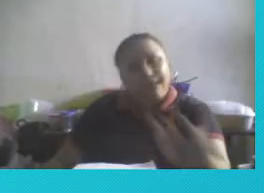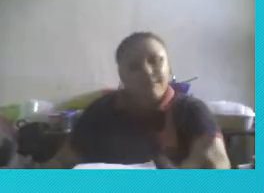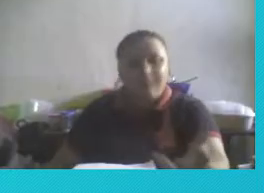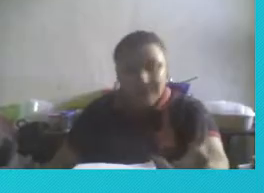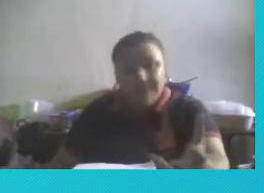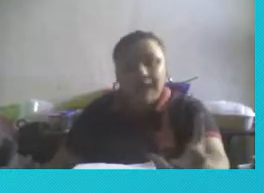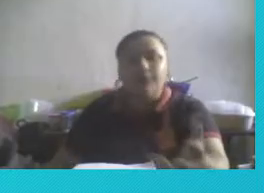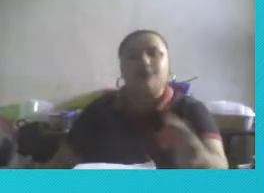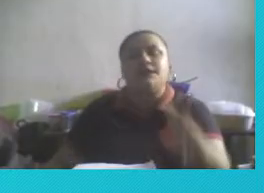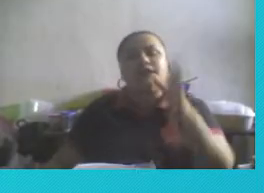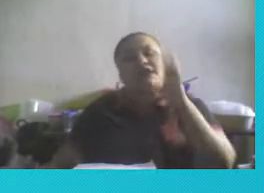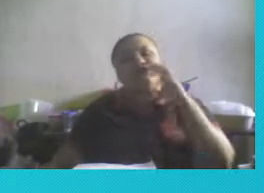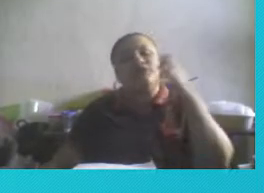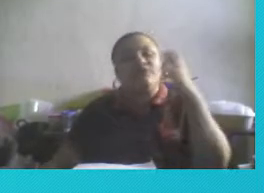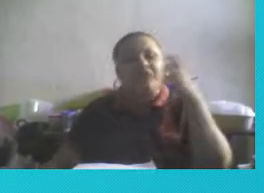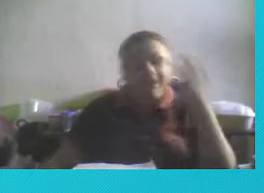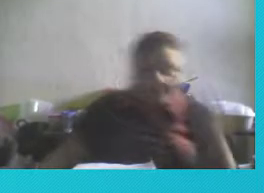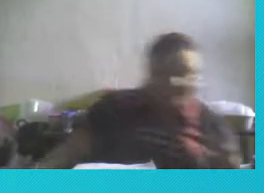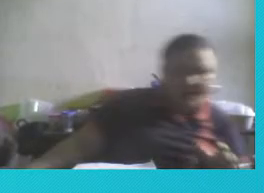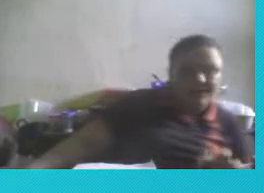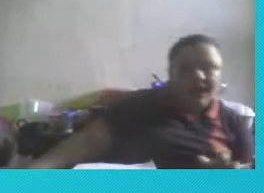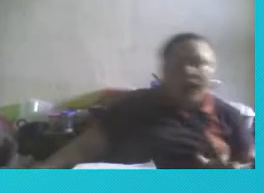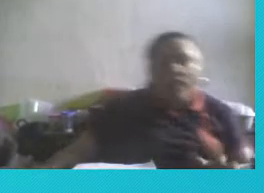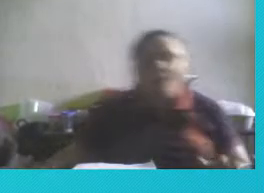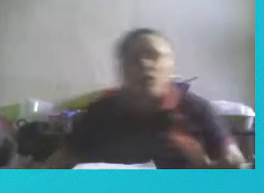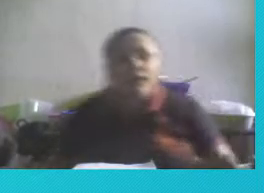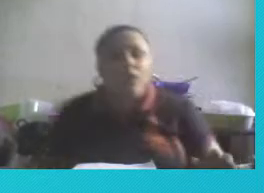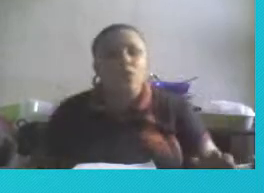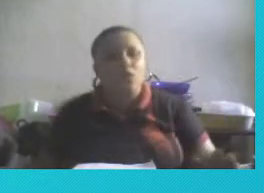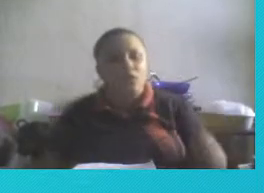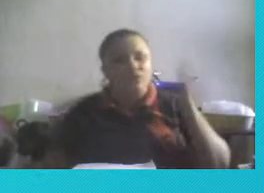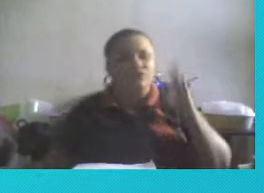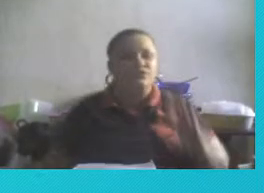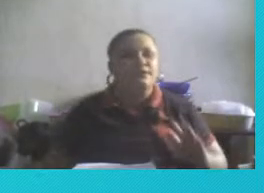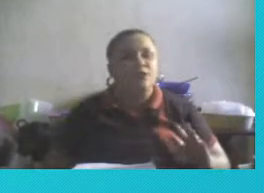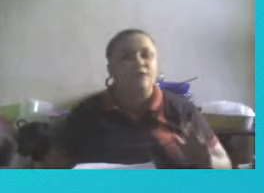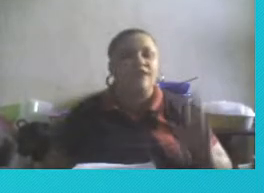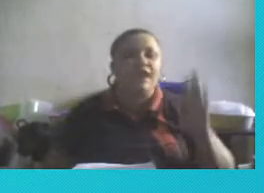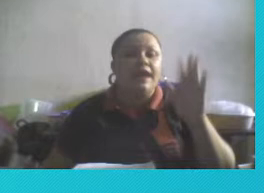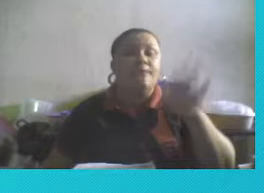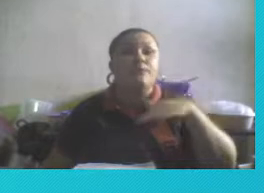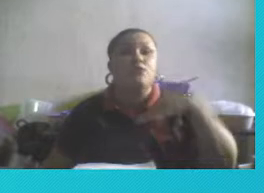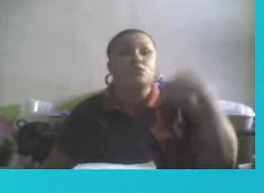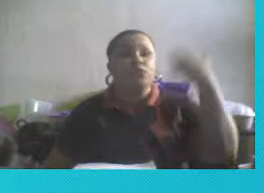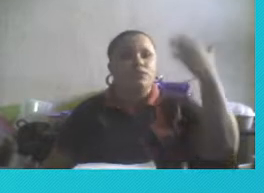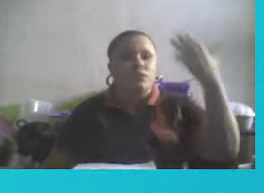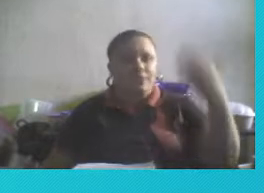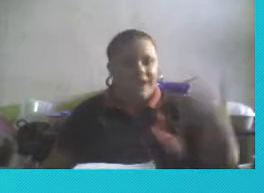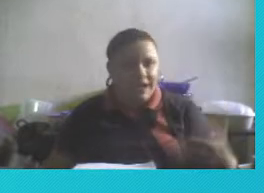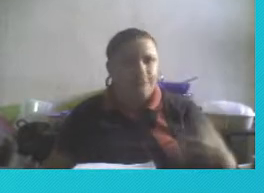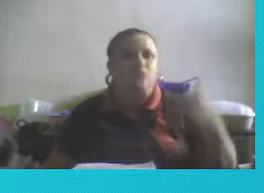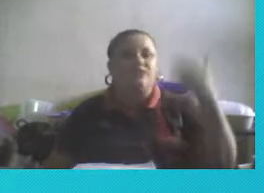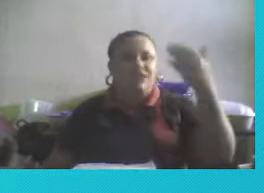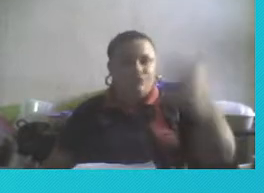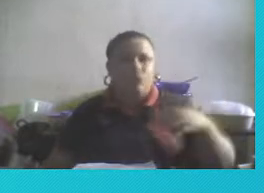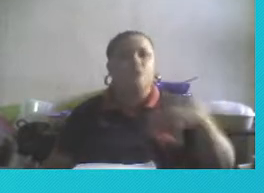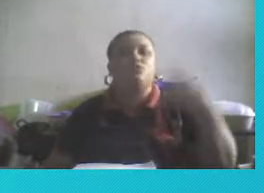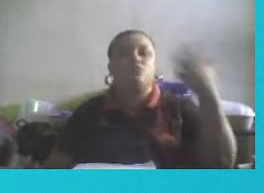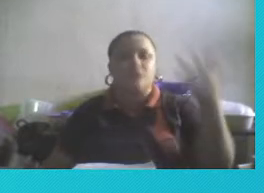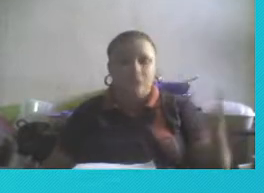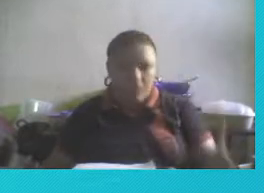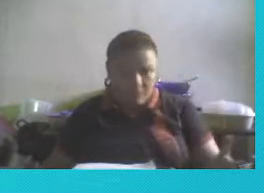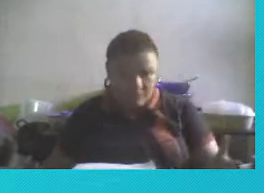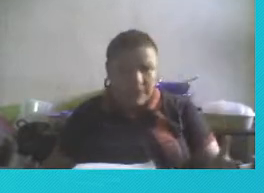na família e que a diferença é porque o Covid-19 ele é muito mais